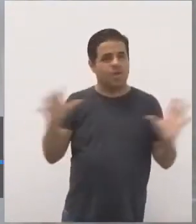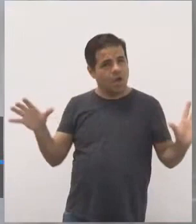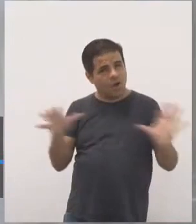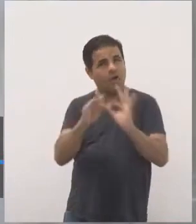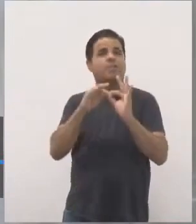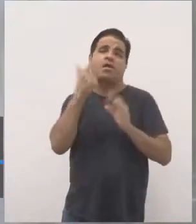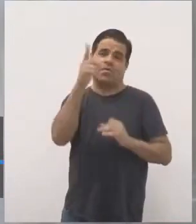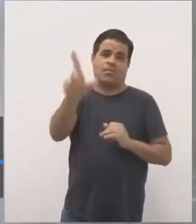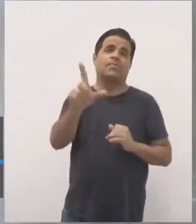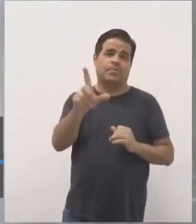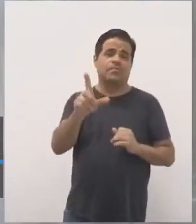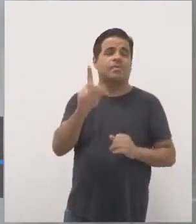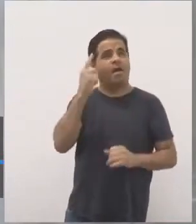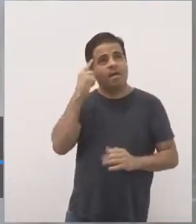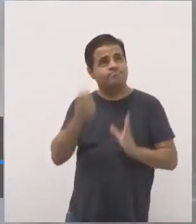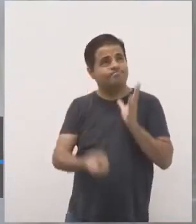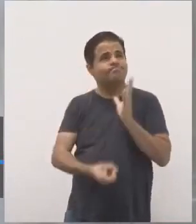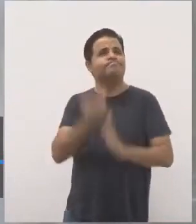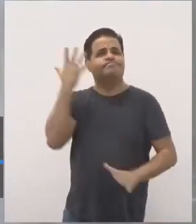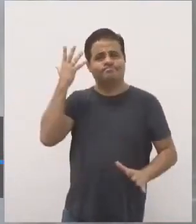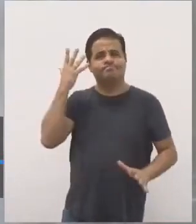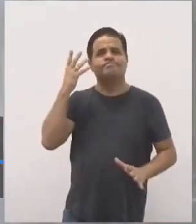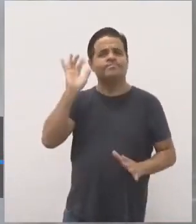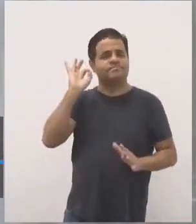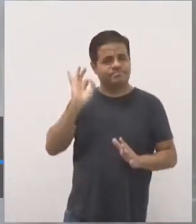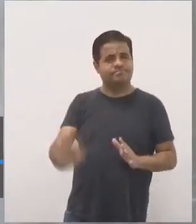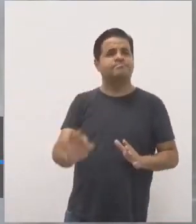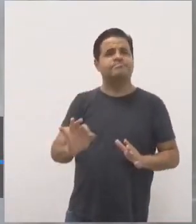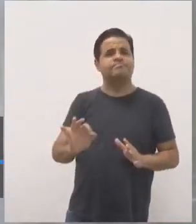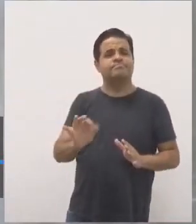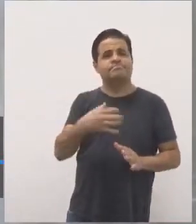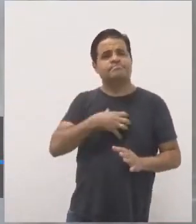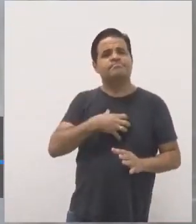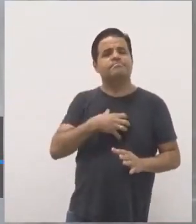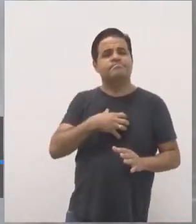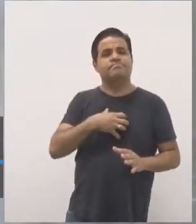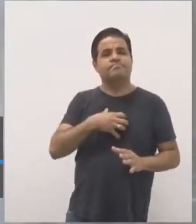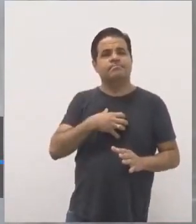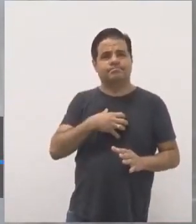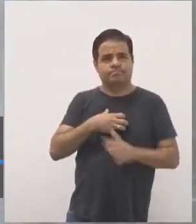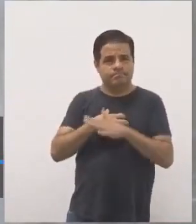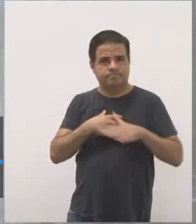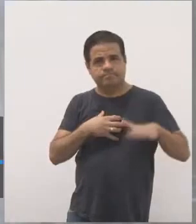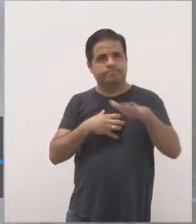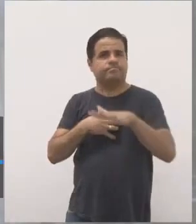ao outro, gerando aí uma